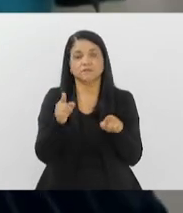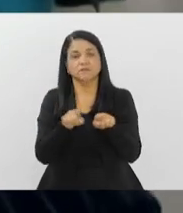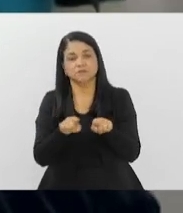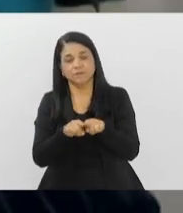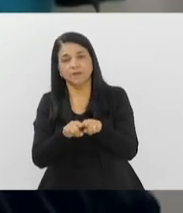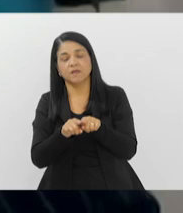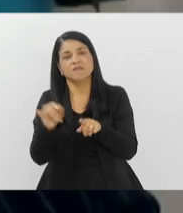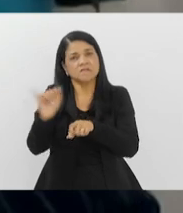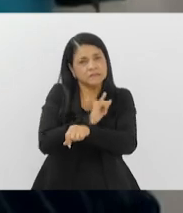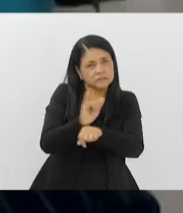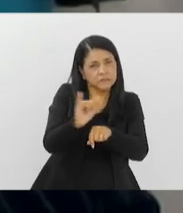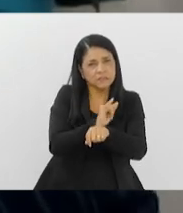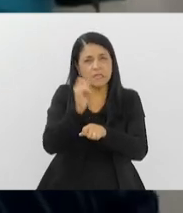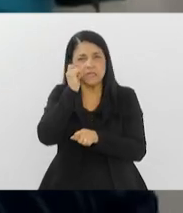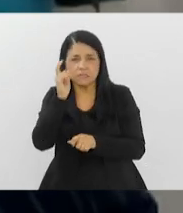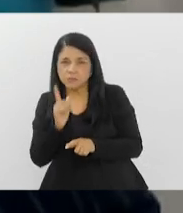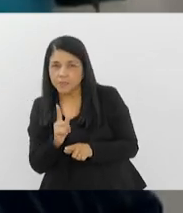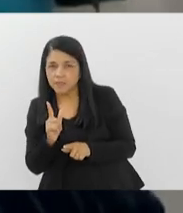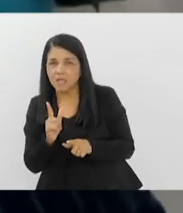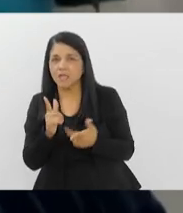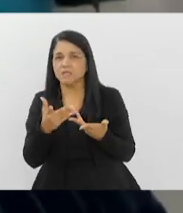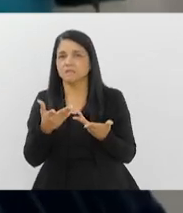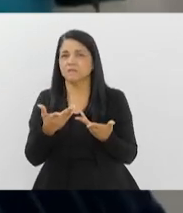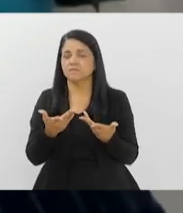sua estratégia e com a sua,